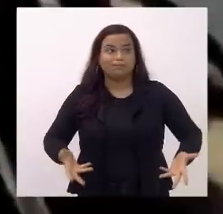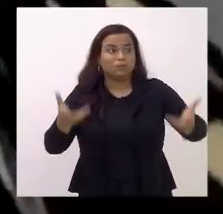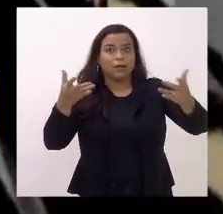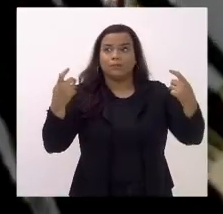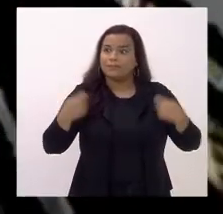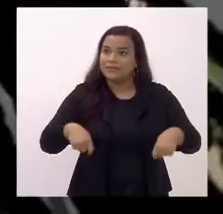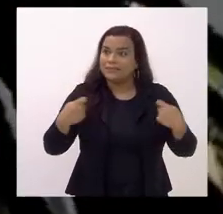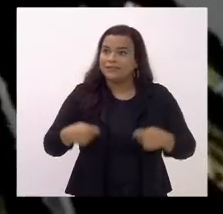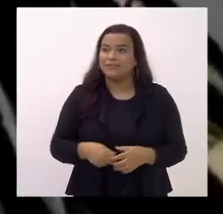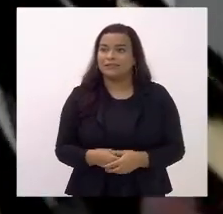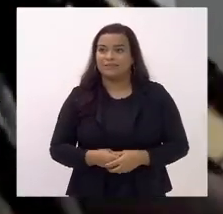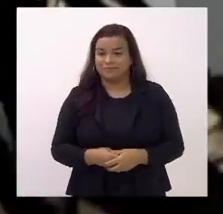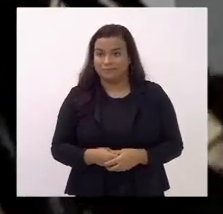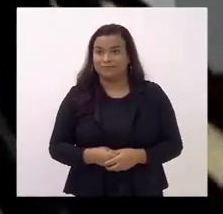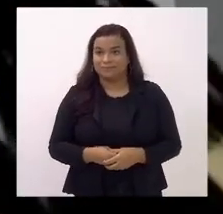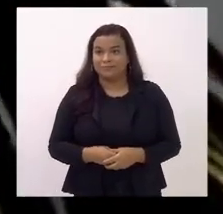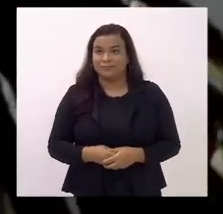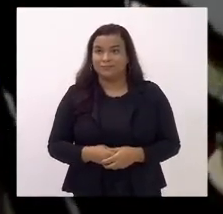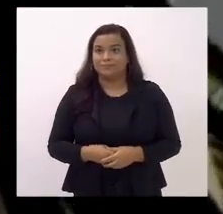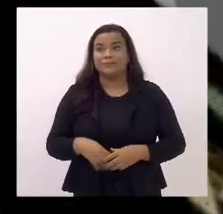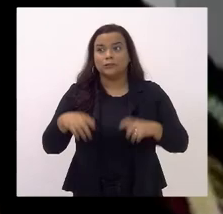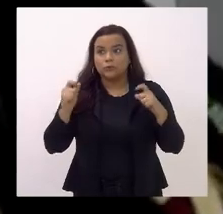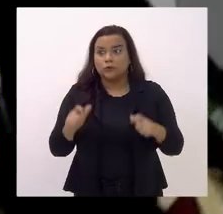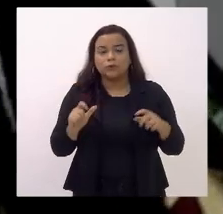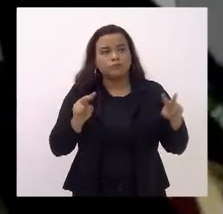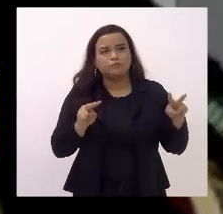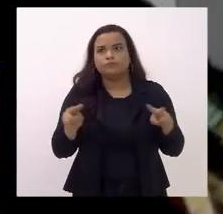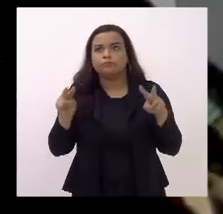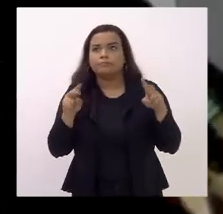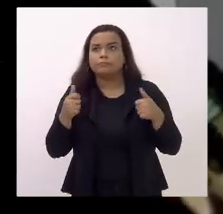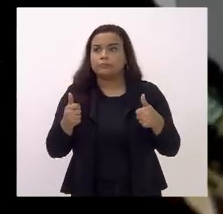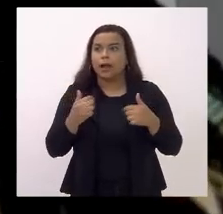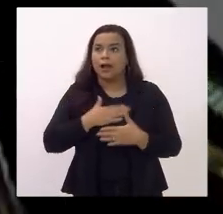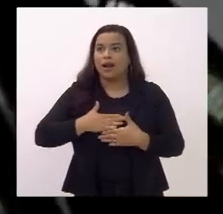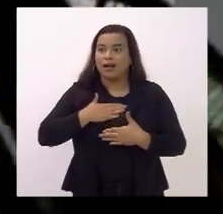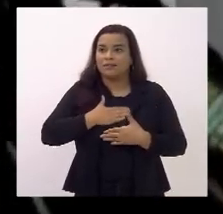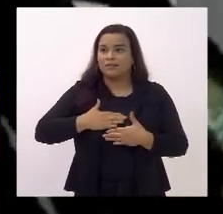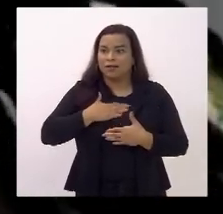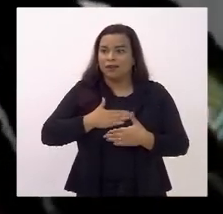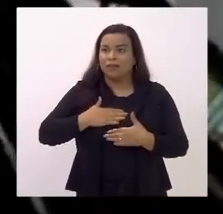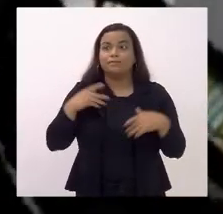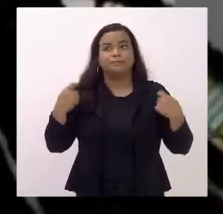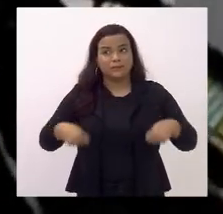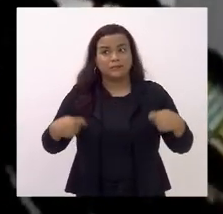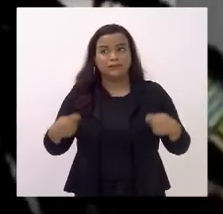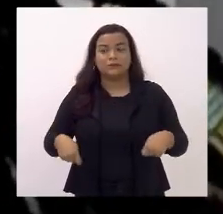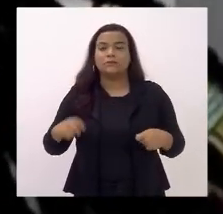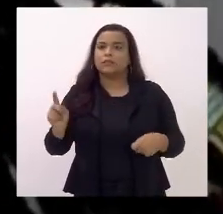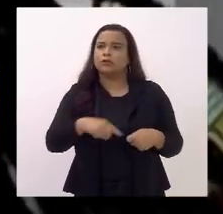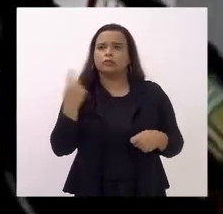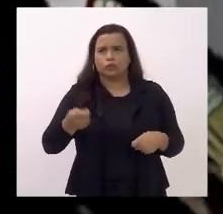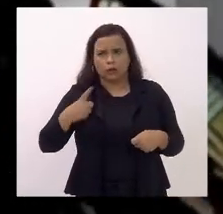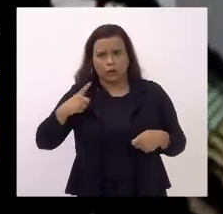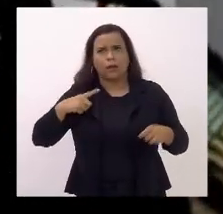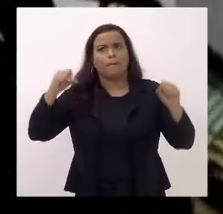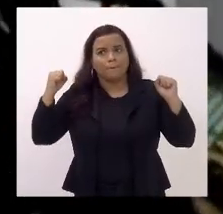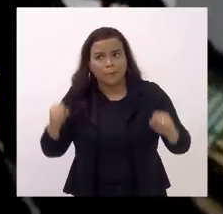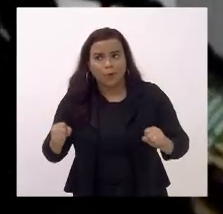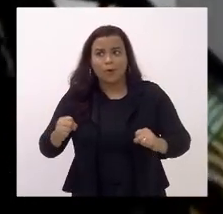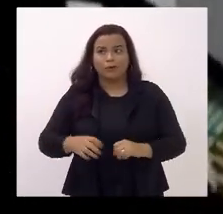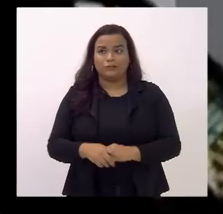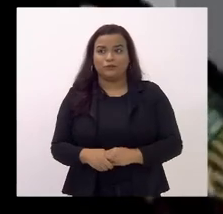É preciso ter lugares aprazíveis, né? Que sejam agradáveis. E a gente pode ter, a gente